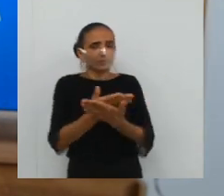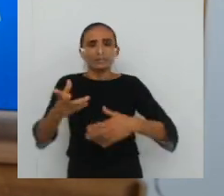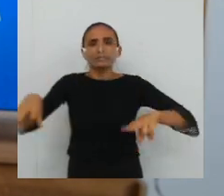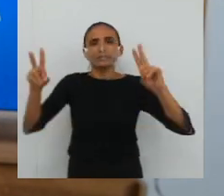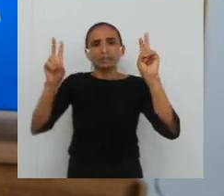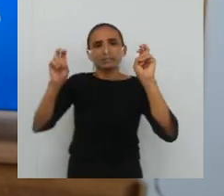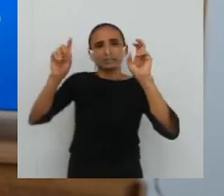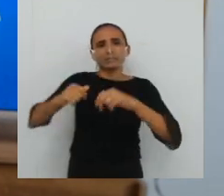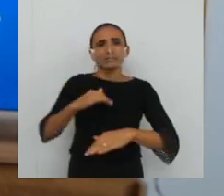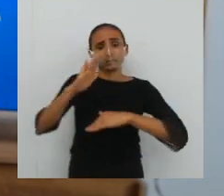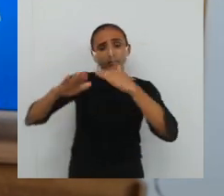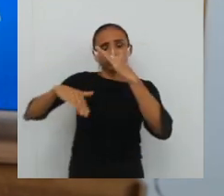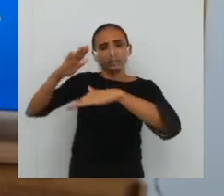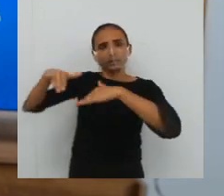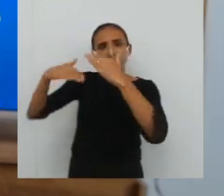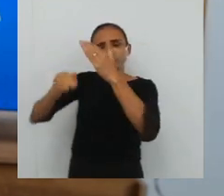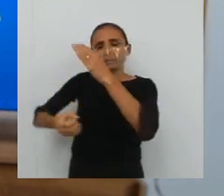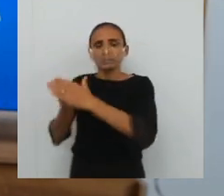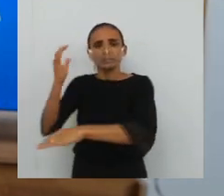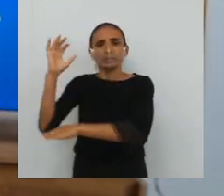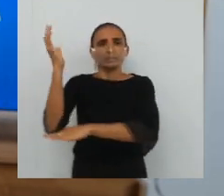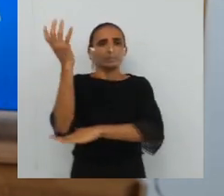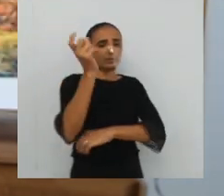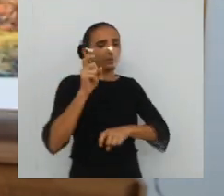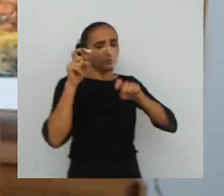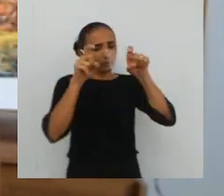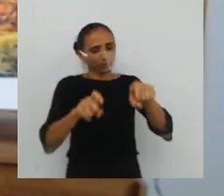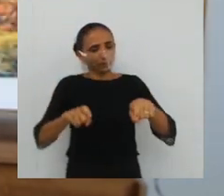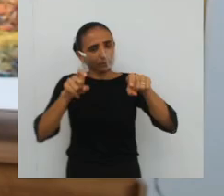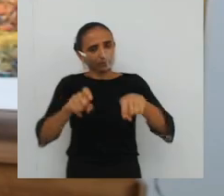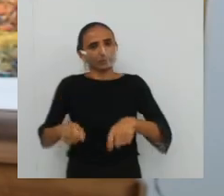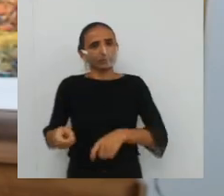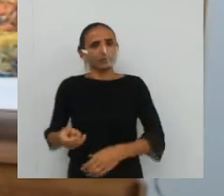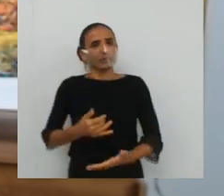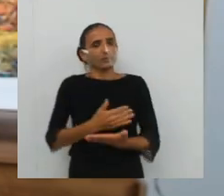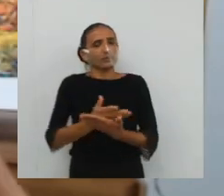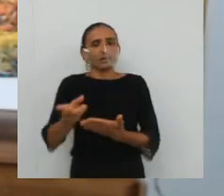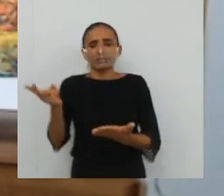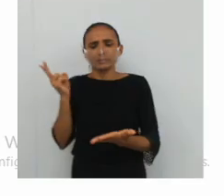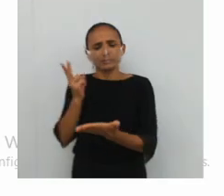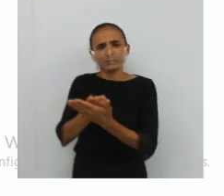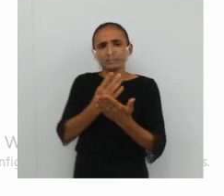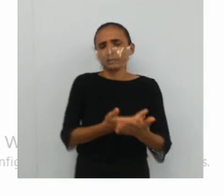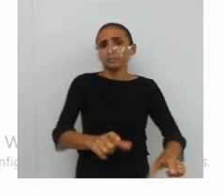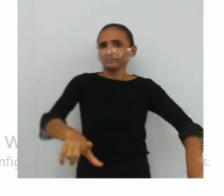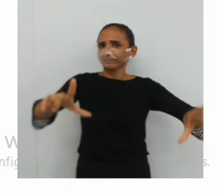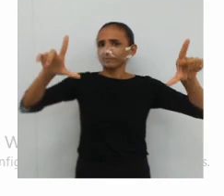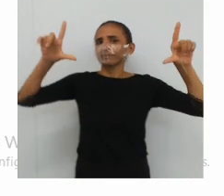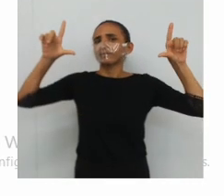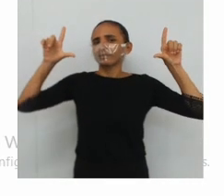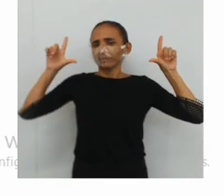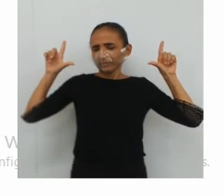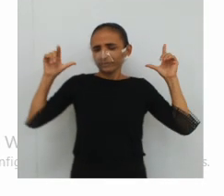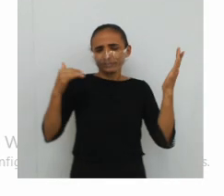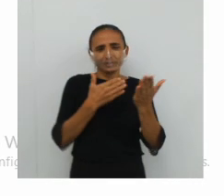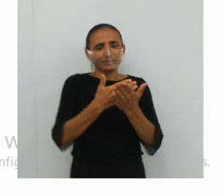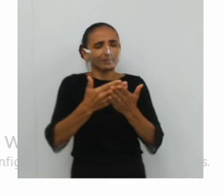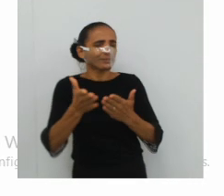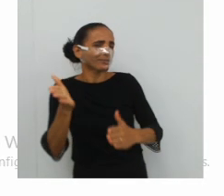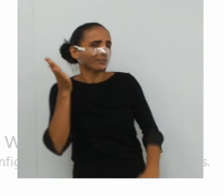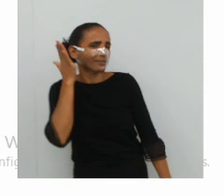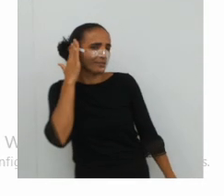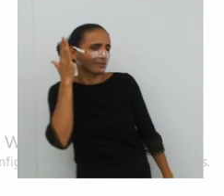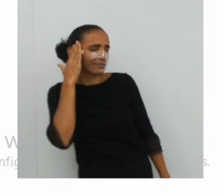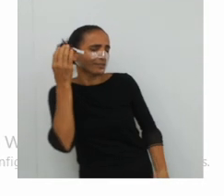é sistemas de produção agrícola, geografia agrária, e vamos lá. Dá uma ida aí para o slide para a gente começar, legal. Então, veja só, o que